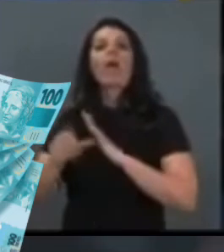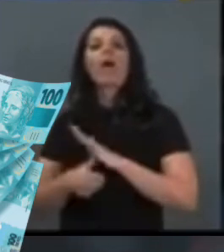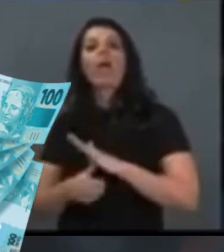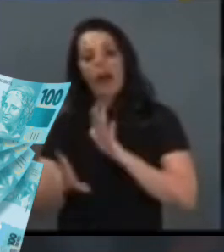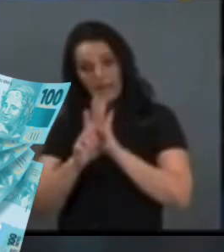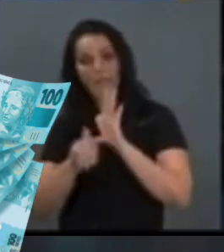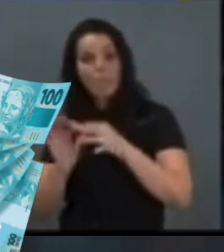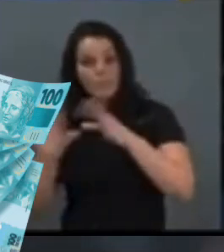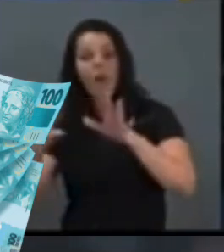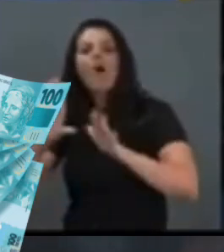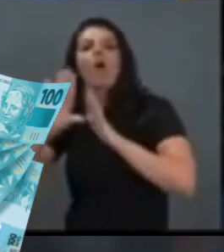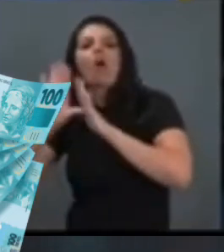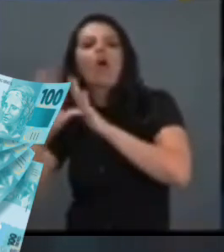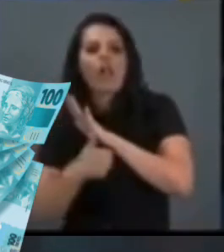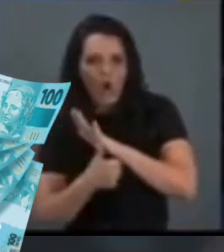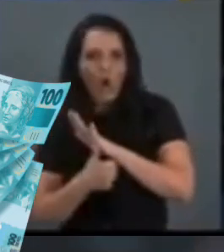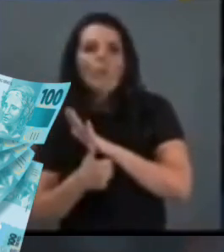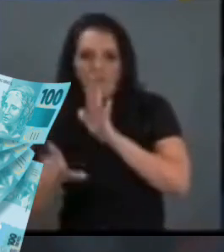legalizado.